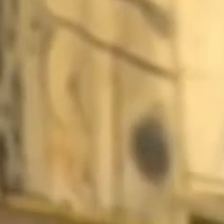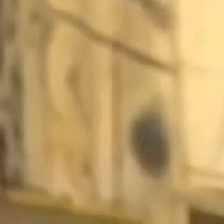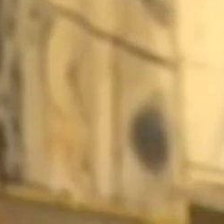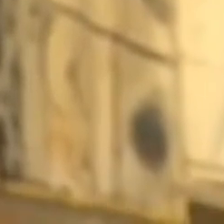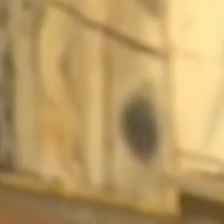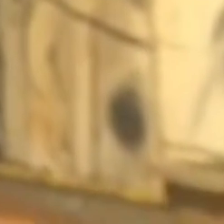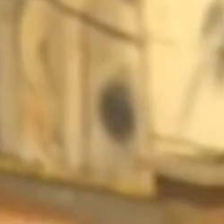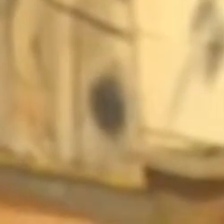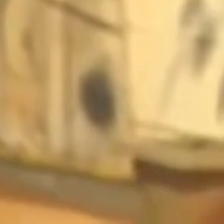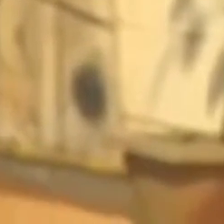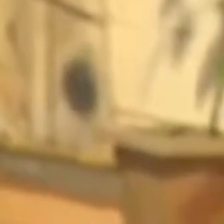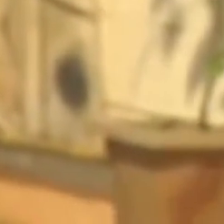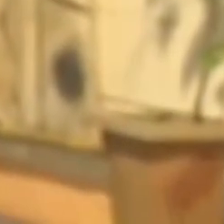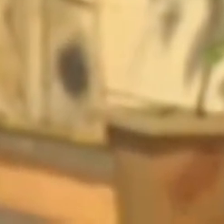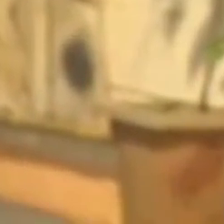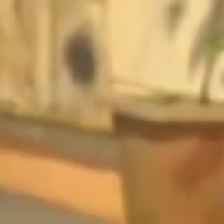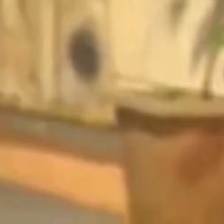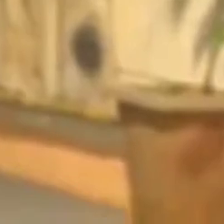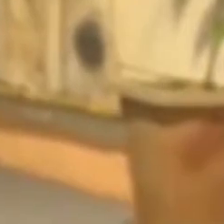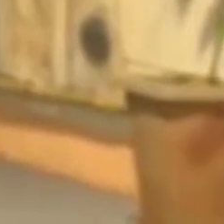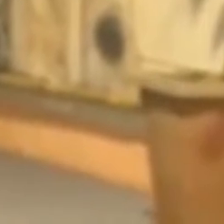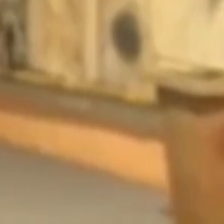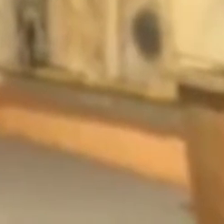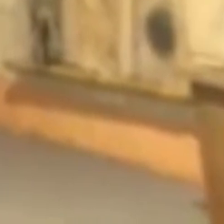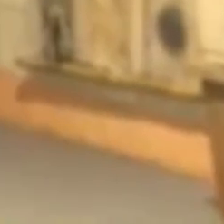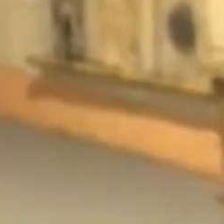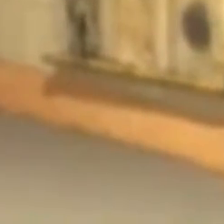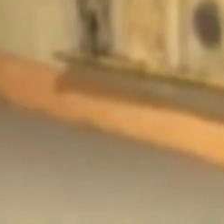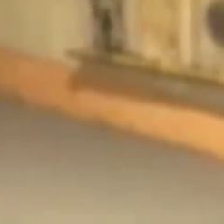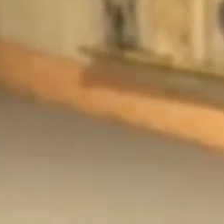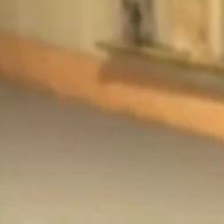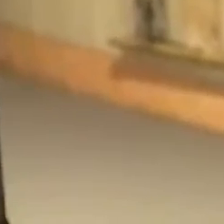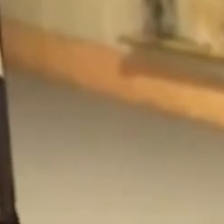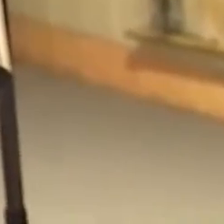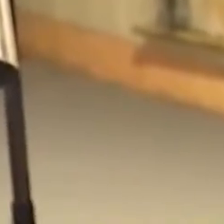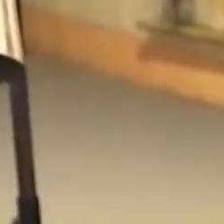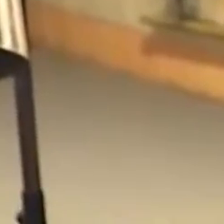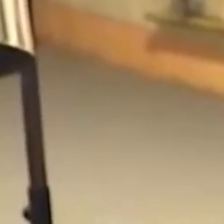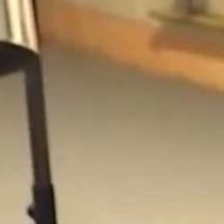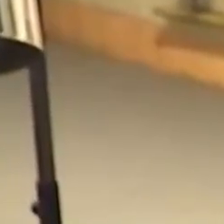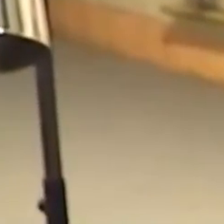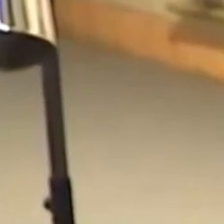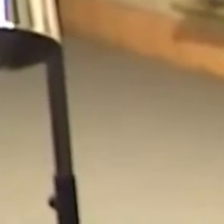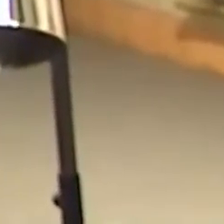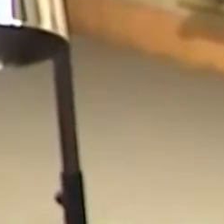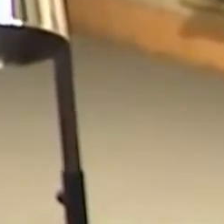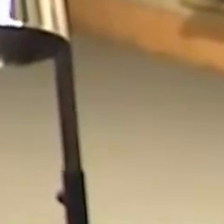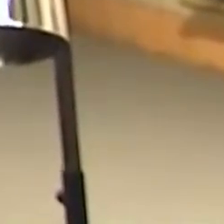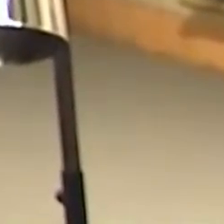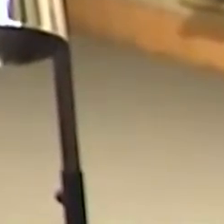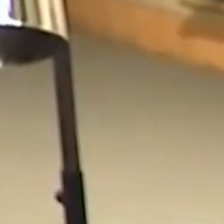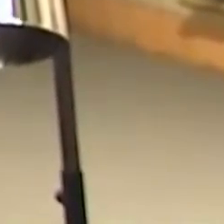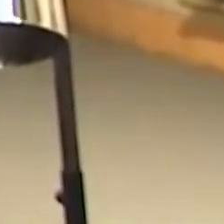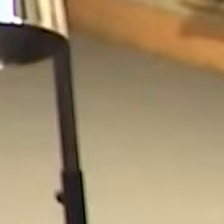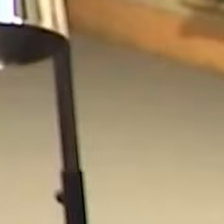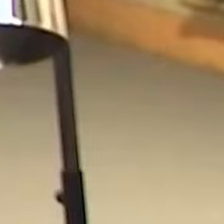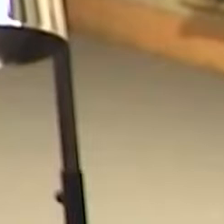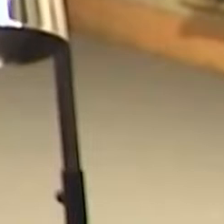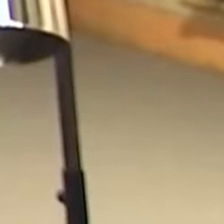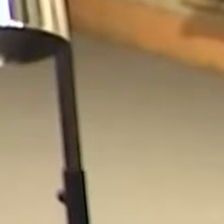presidência da República, quando o Lula era o presidente, tomara que seja de novo, e é isso aí. Laila, mostra um